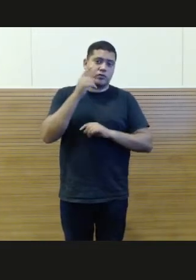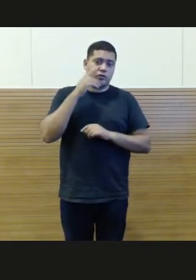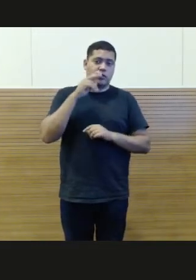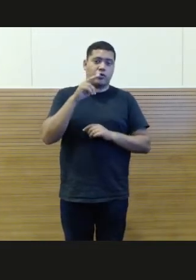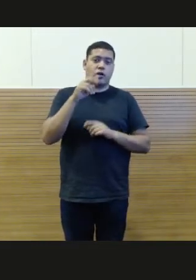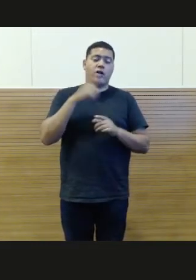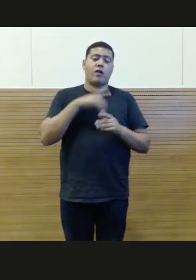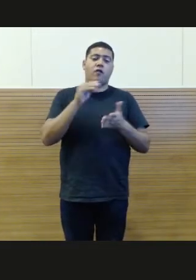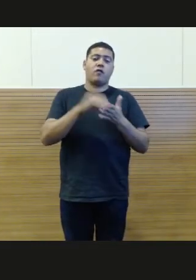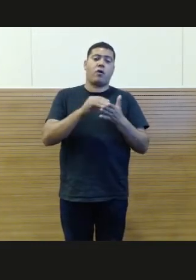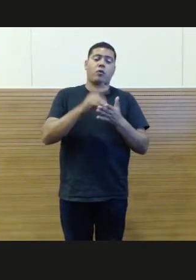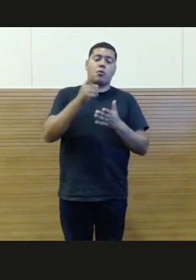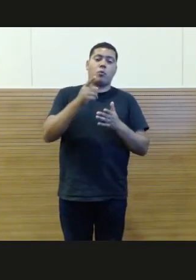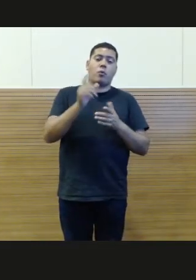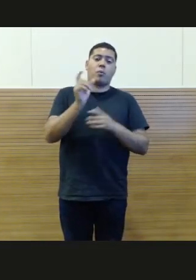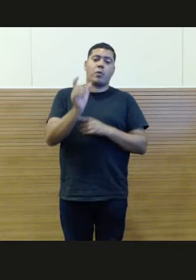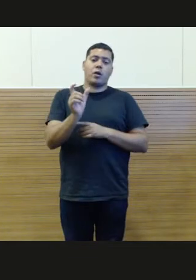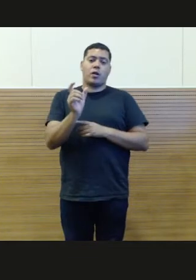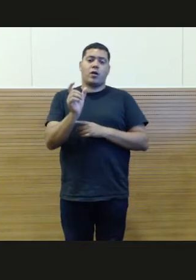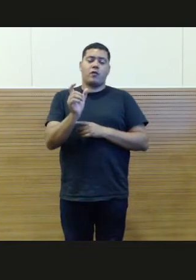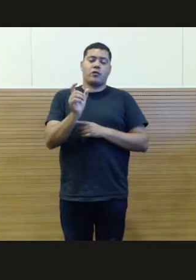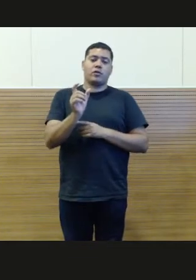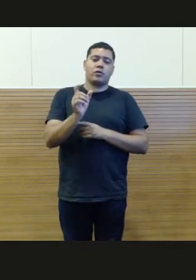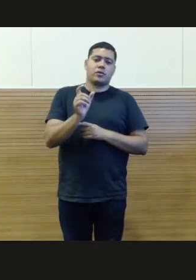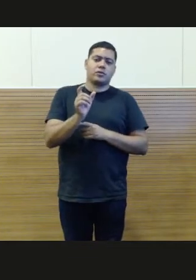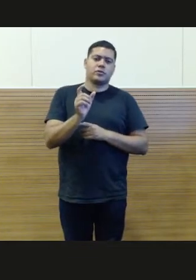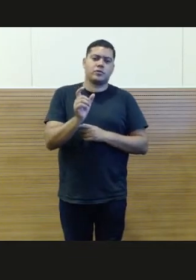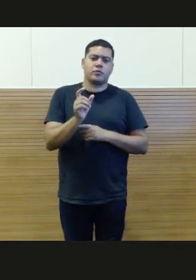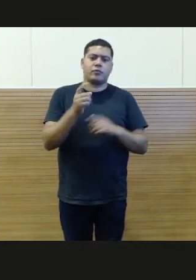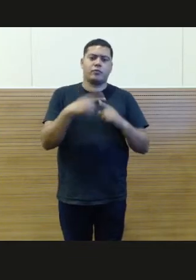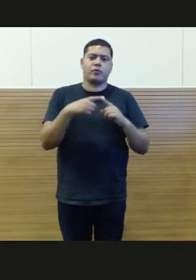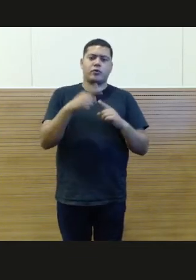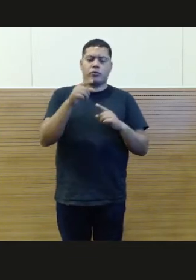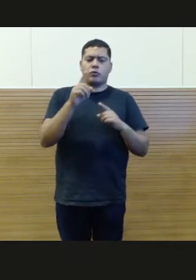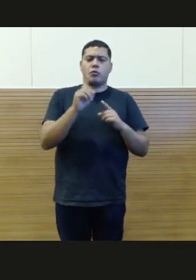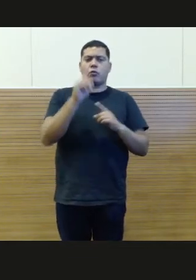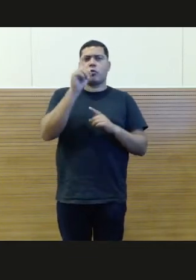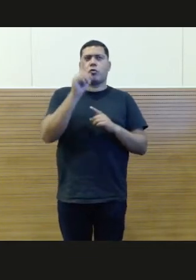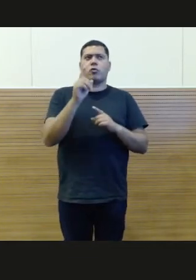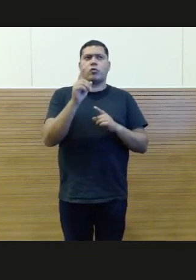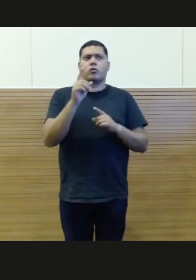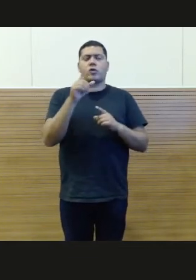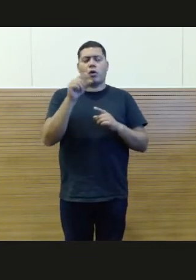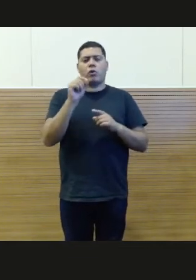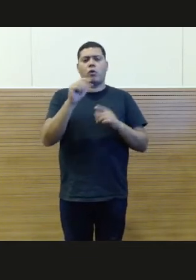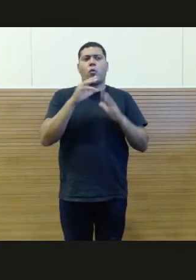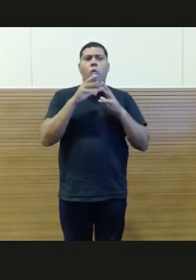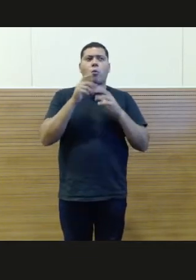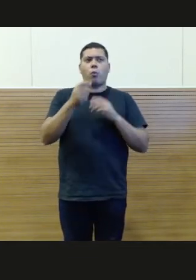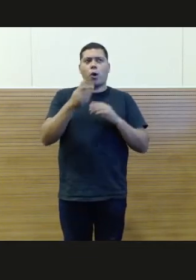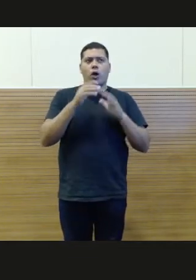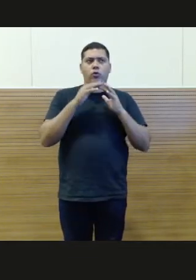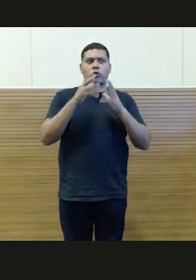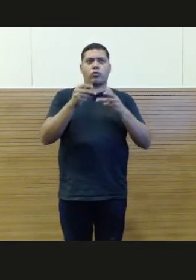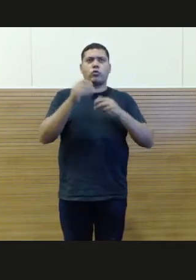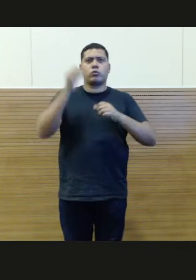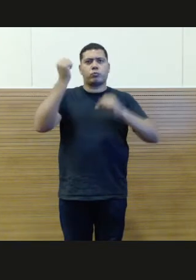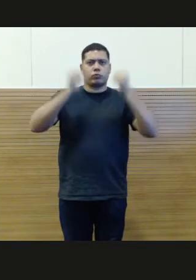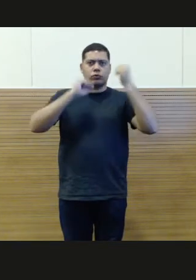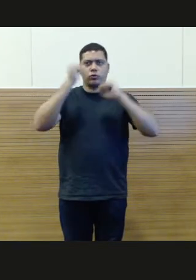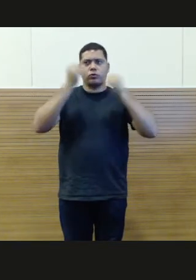está faltando. O produto acima, os produtos acima são quase todos processados, ou para serem